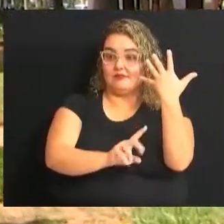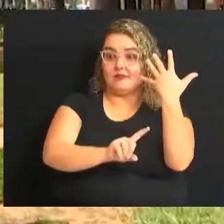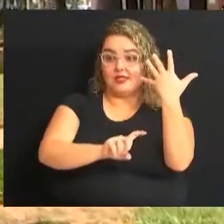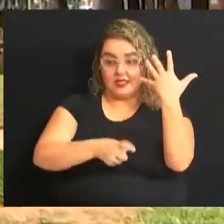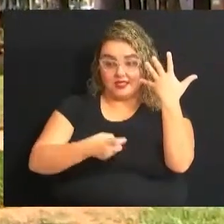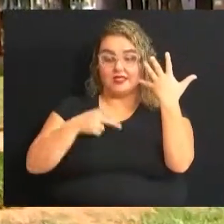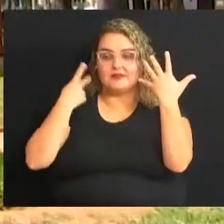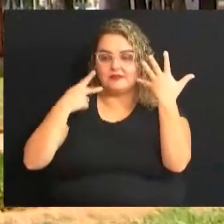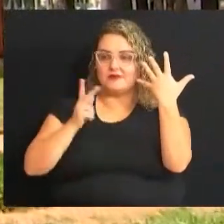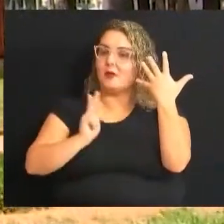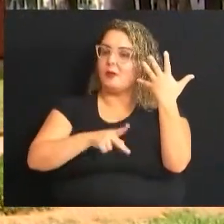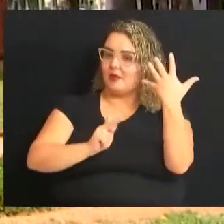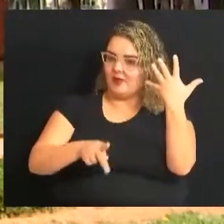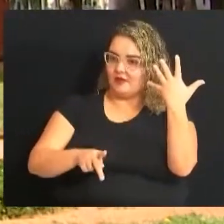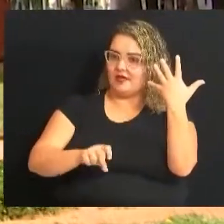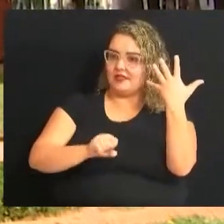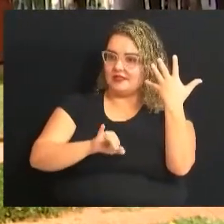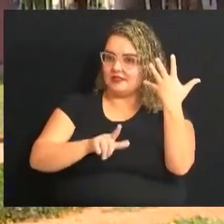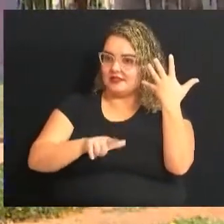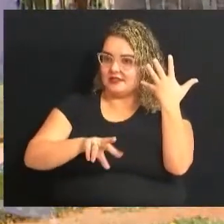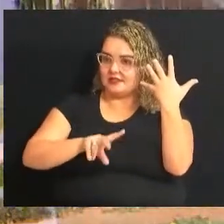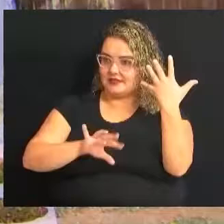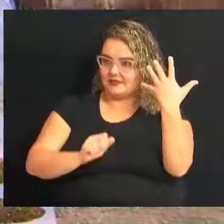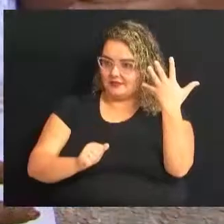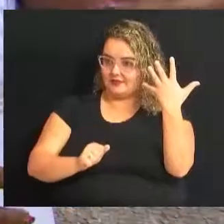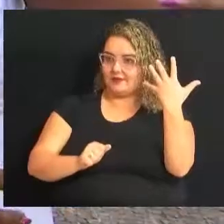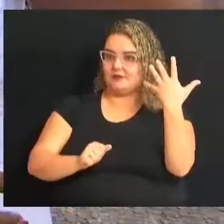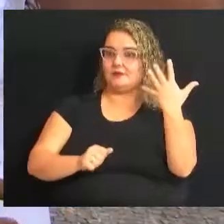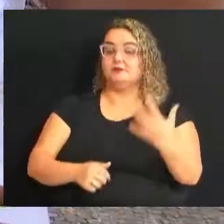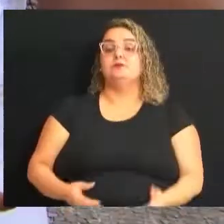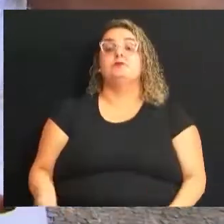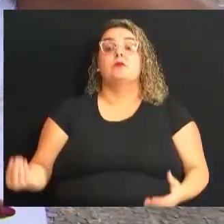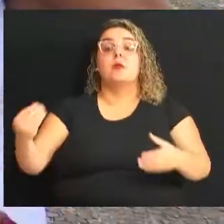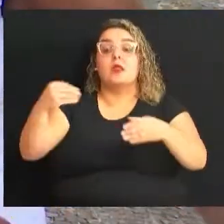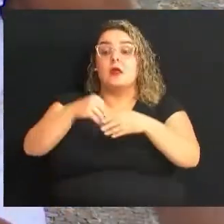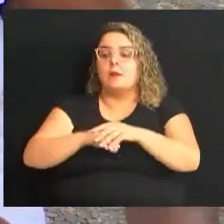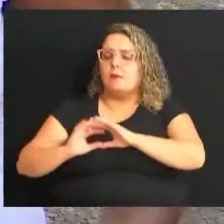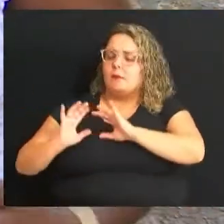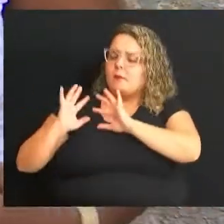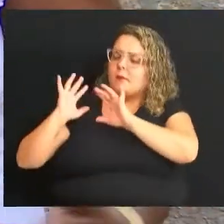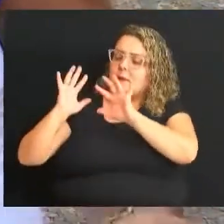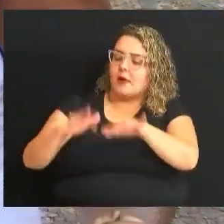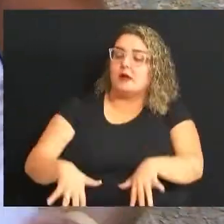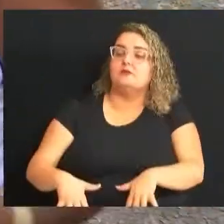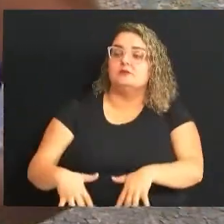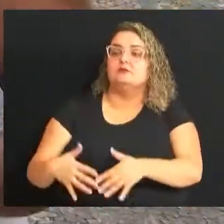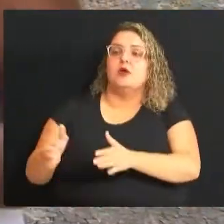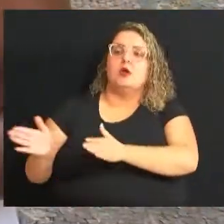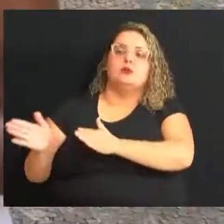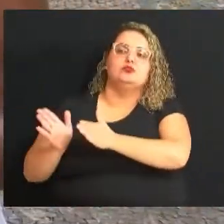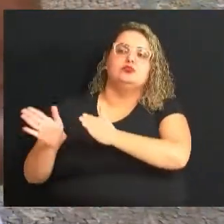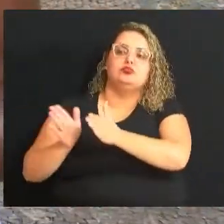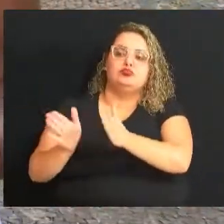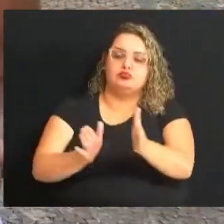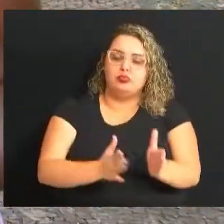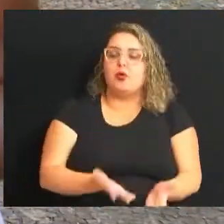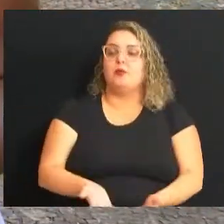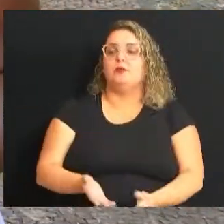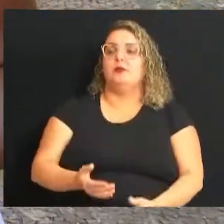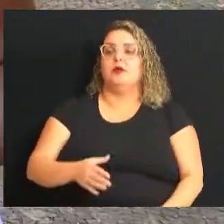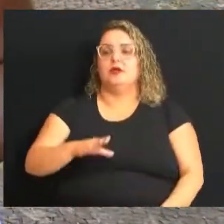ex-vereadora professora Silvia Simões Magro. E dentro desse grande espaço de tempo, né, ano que vem Campinas